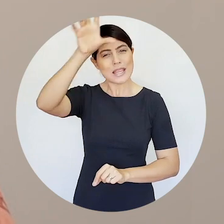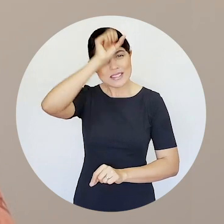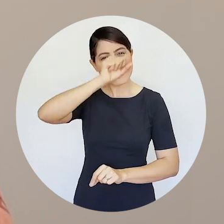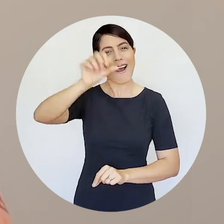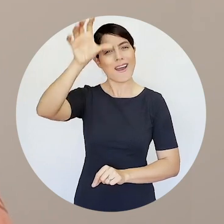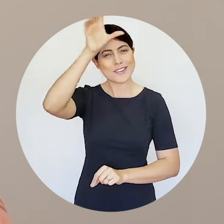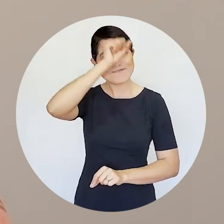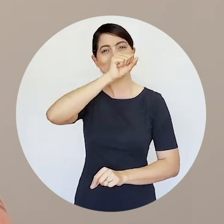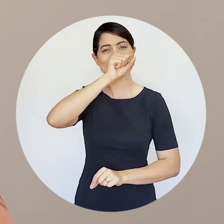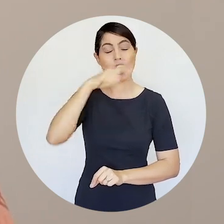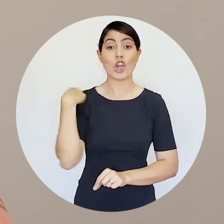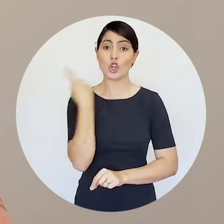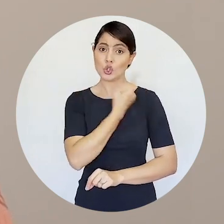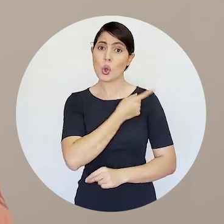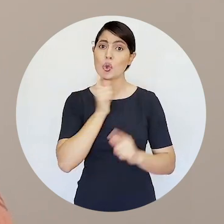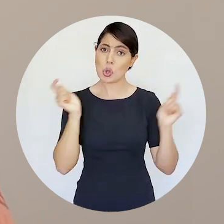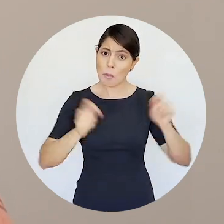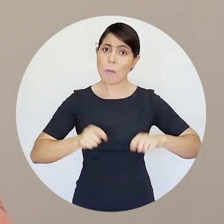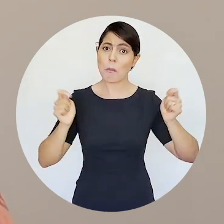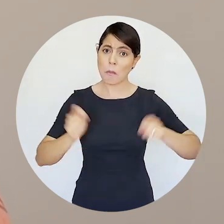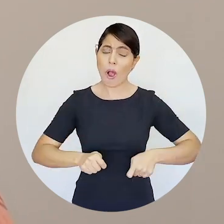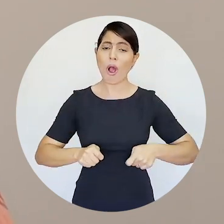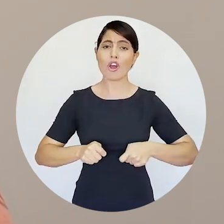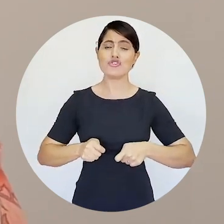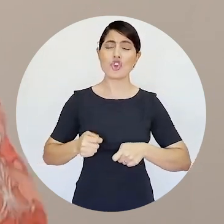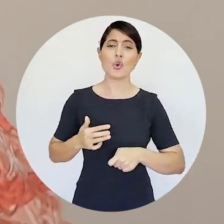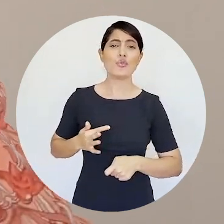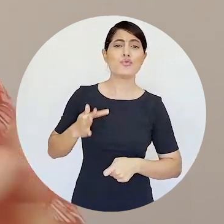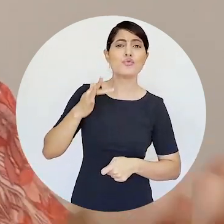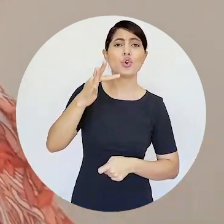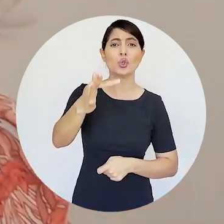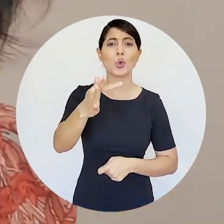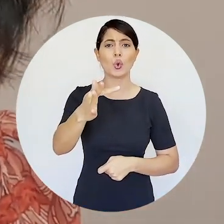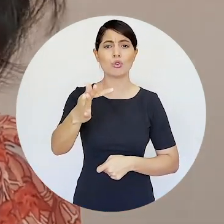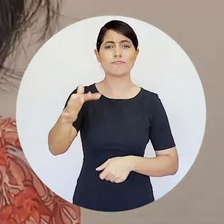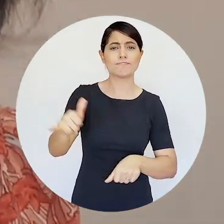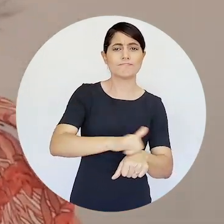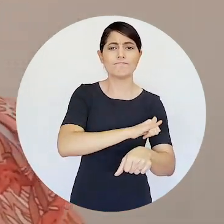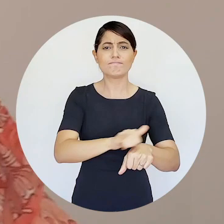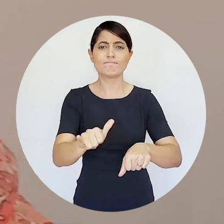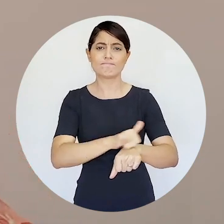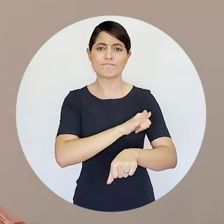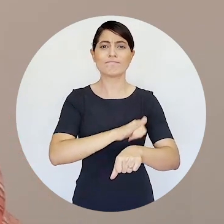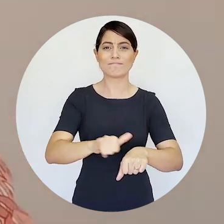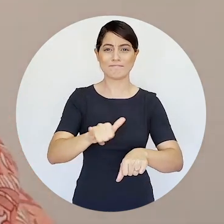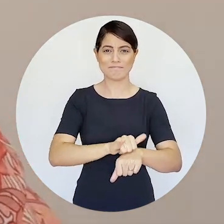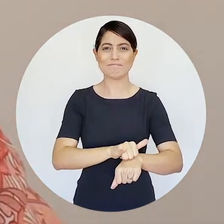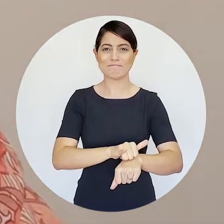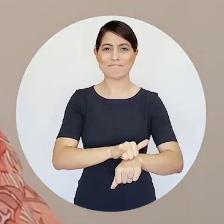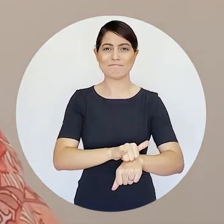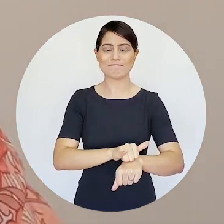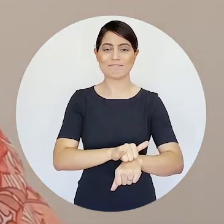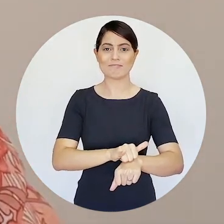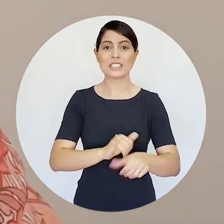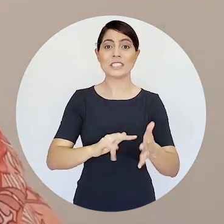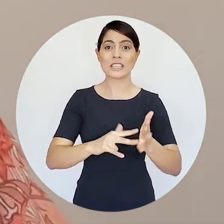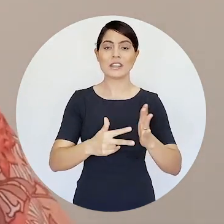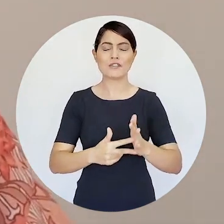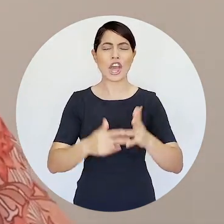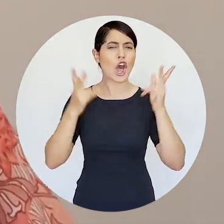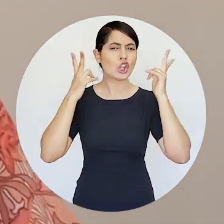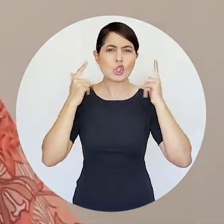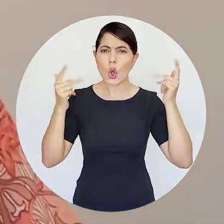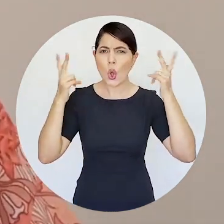são conquistas que nós podemos sim levar para aquilo que já se convencionou chamar